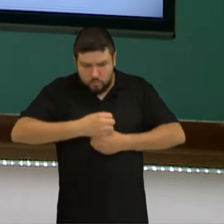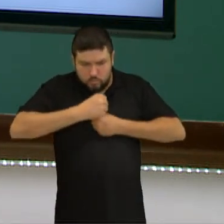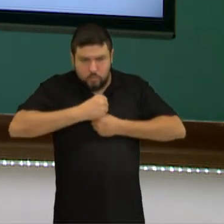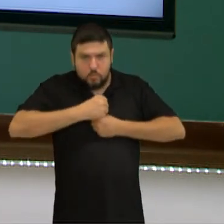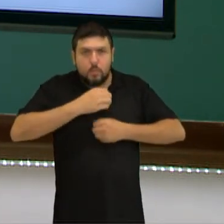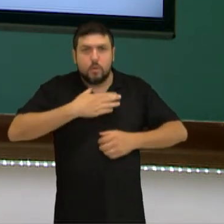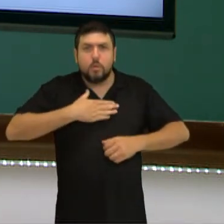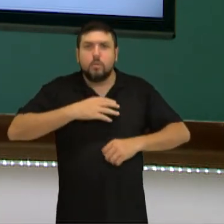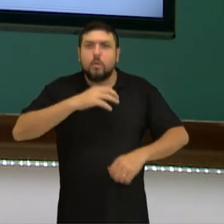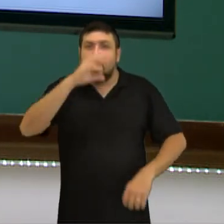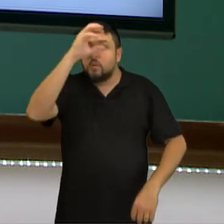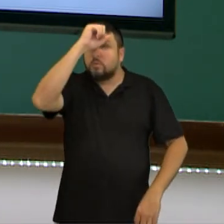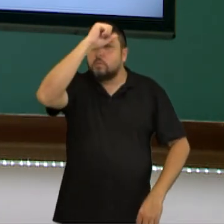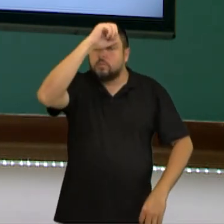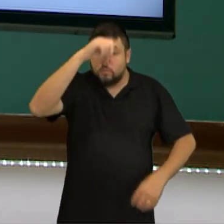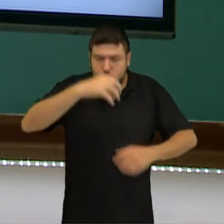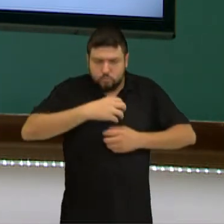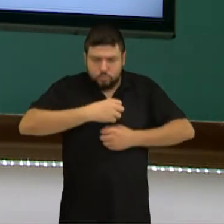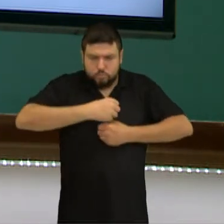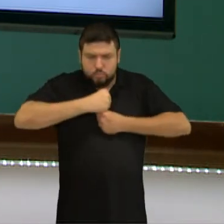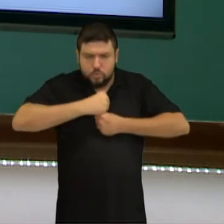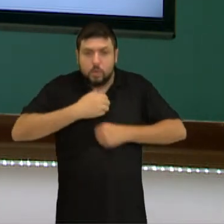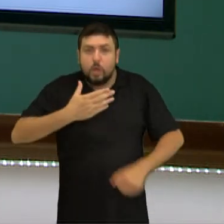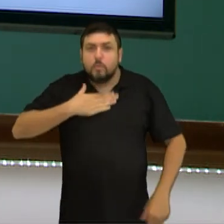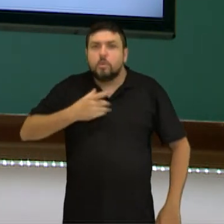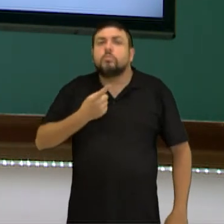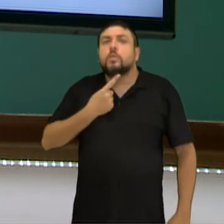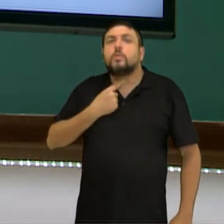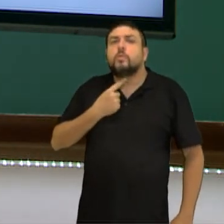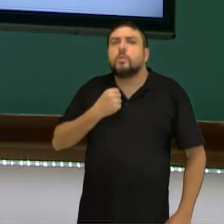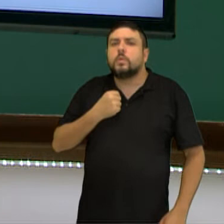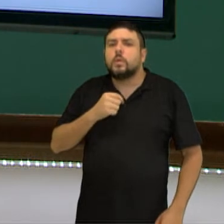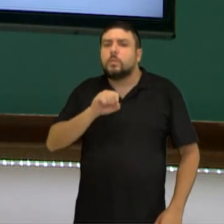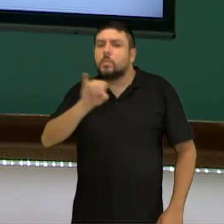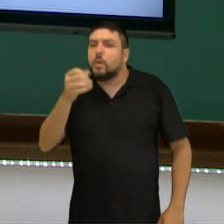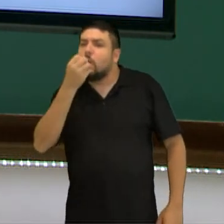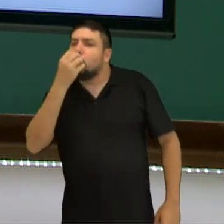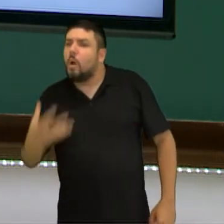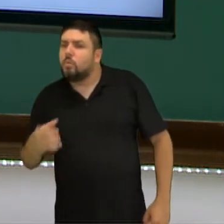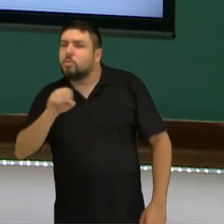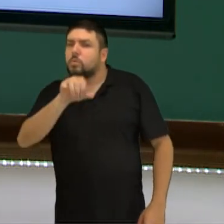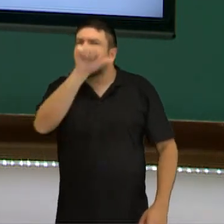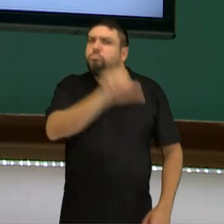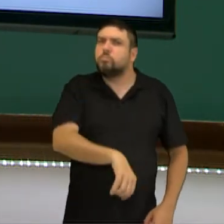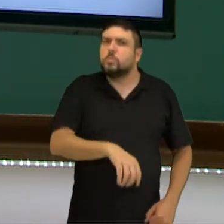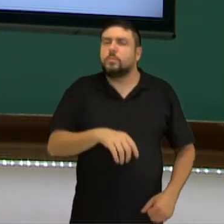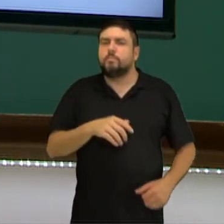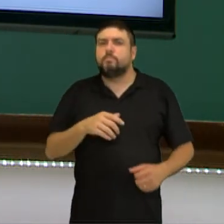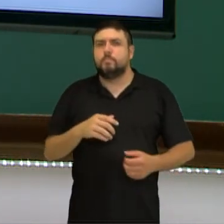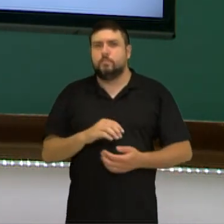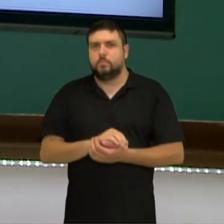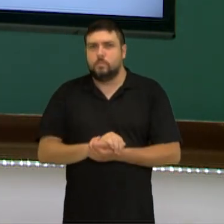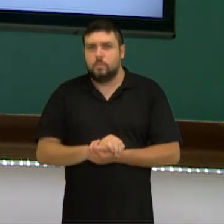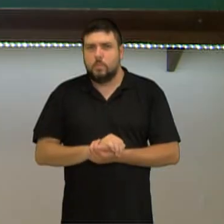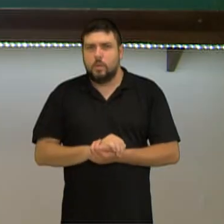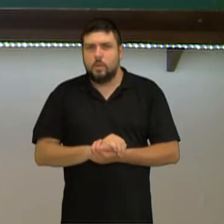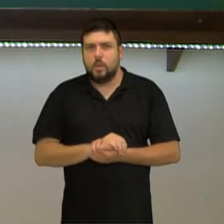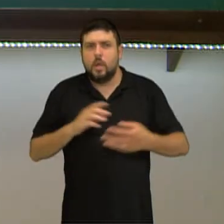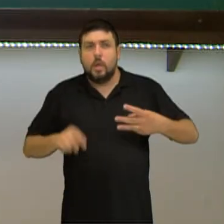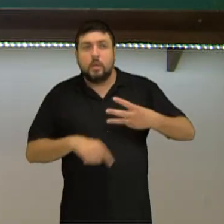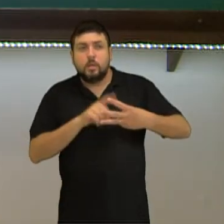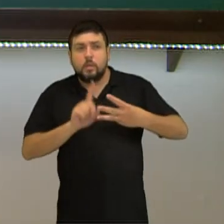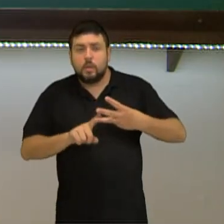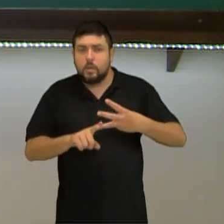decidiu aquela situação. A sua vontade que decidiu. Ainda, você tem que ser responsável, ou seja,